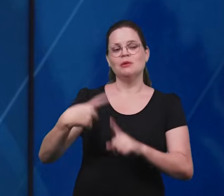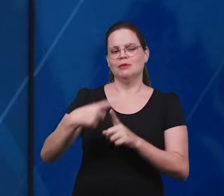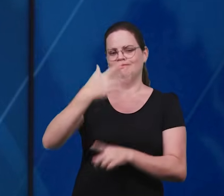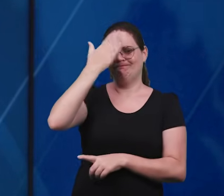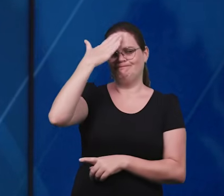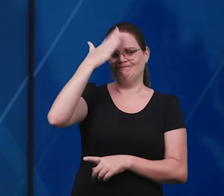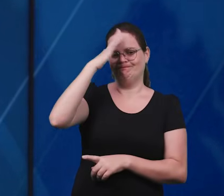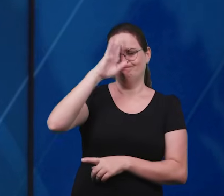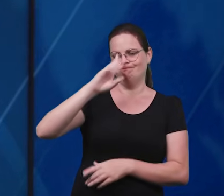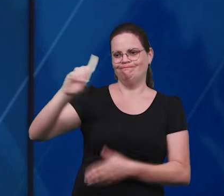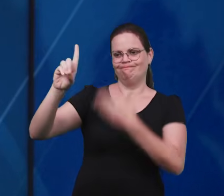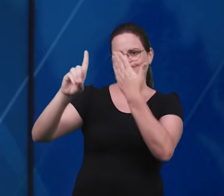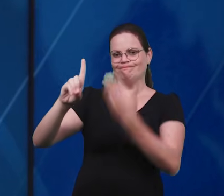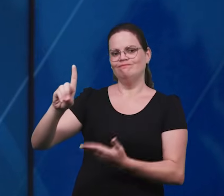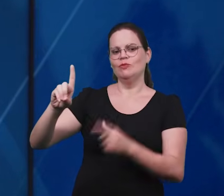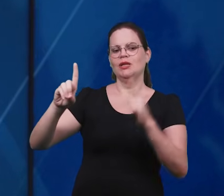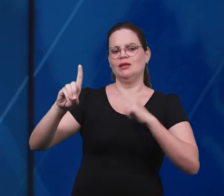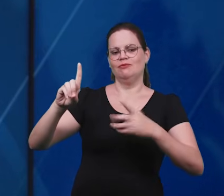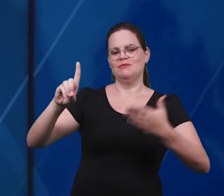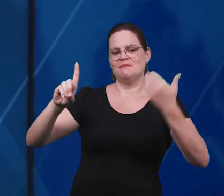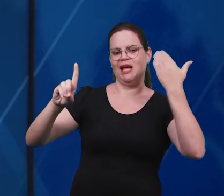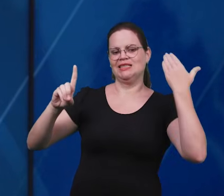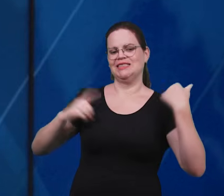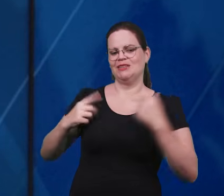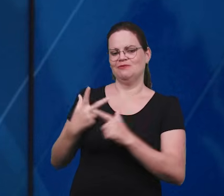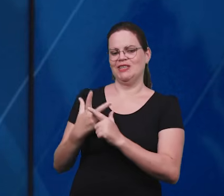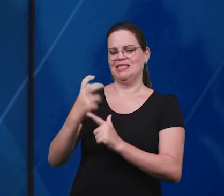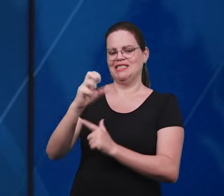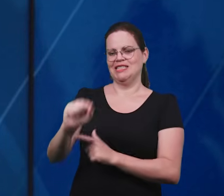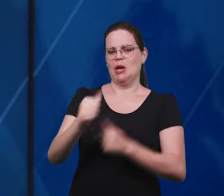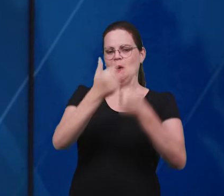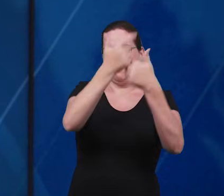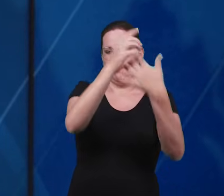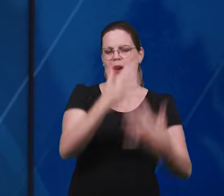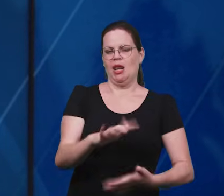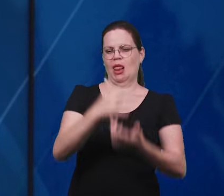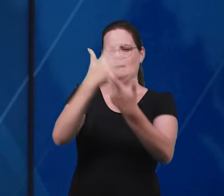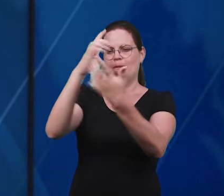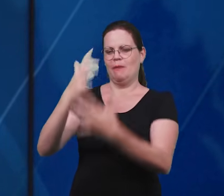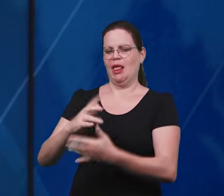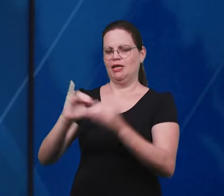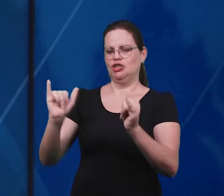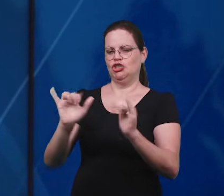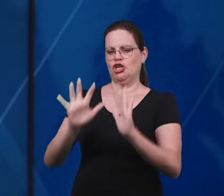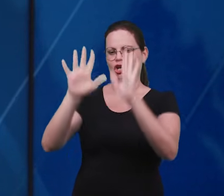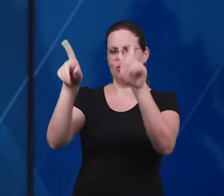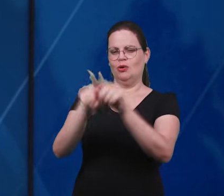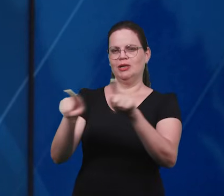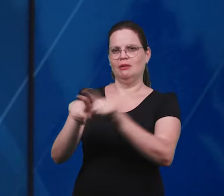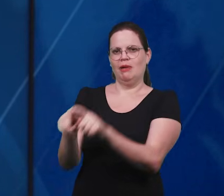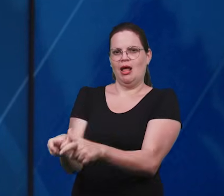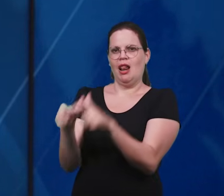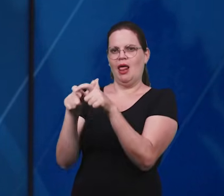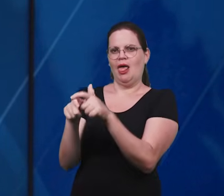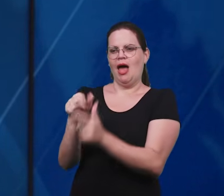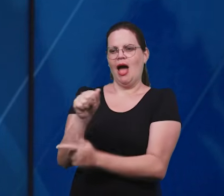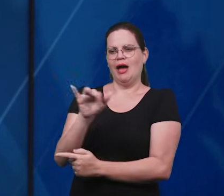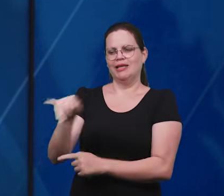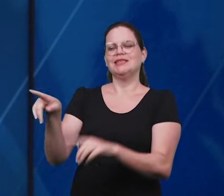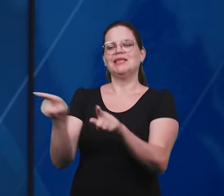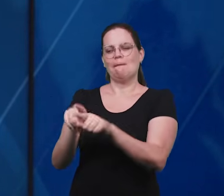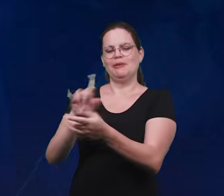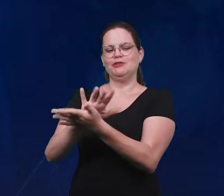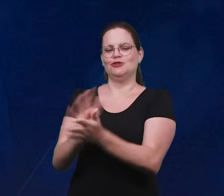Deus deles fizera algo extraordinário em Jericó e também na pequena cidade de